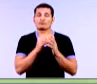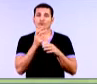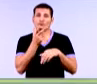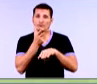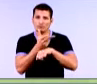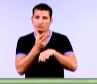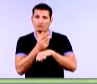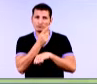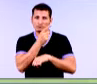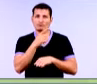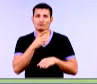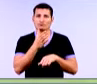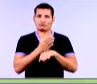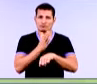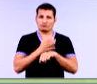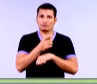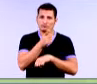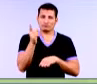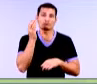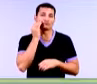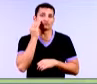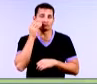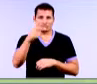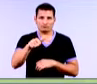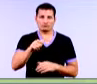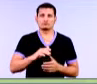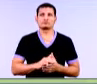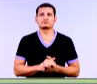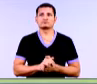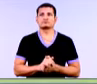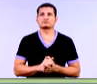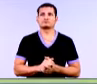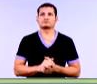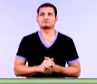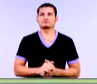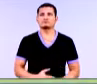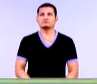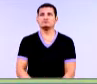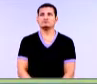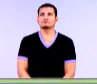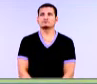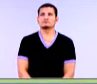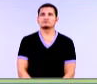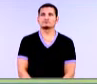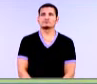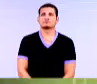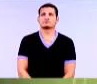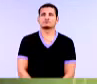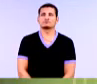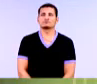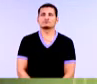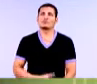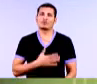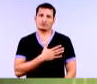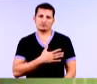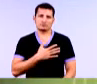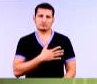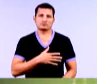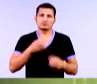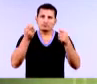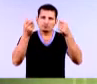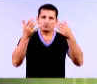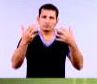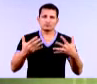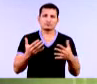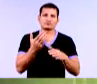para vocês verificarem novamente. Por falar nisso, eu gostaria de falar sobre a atividade